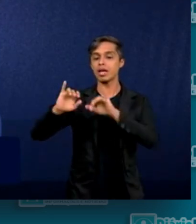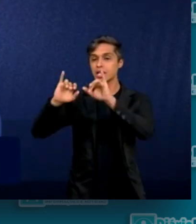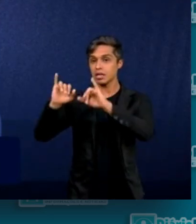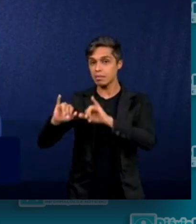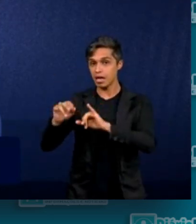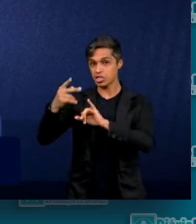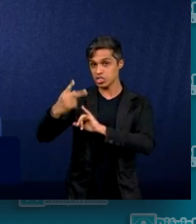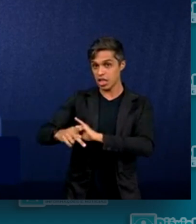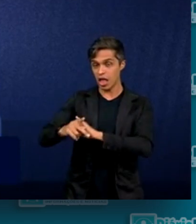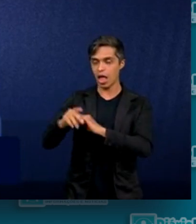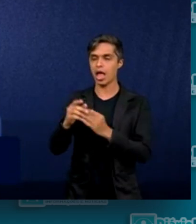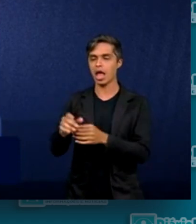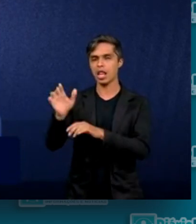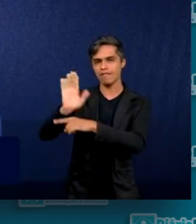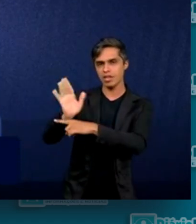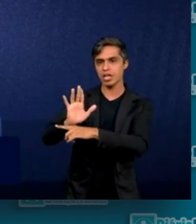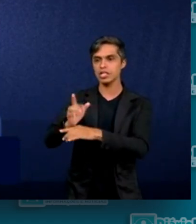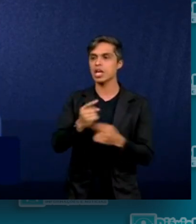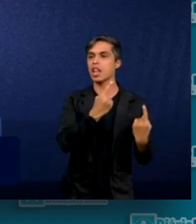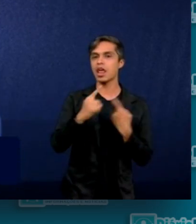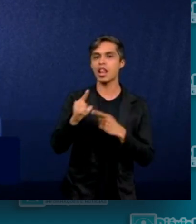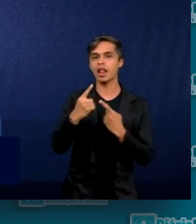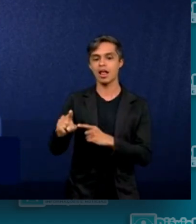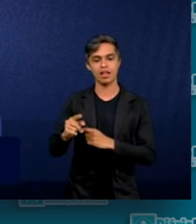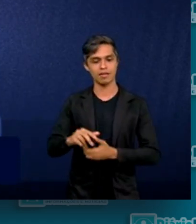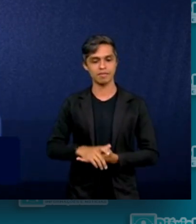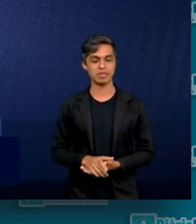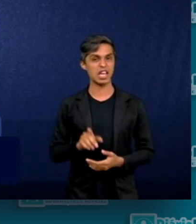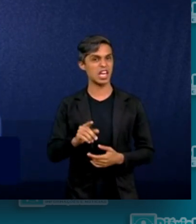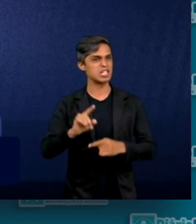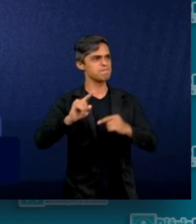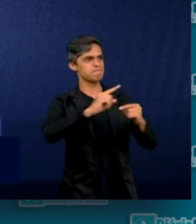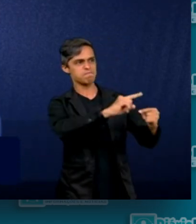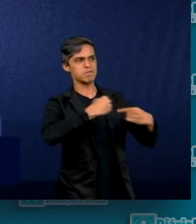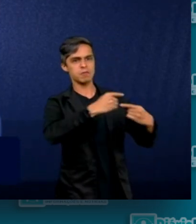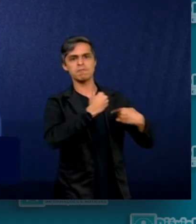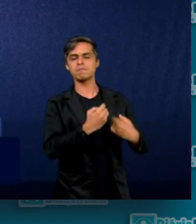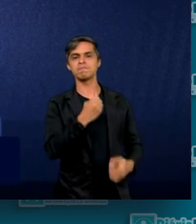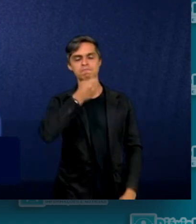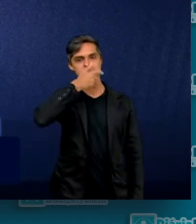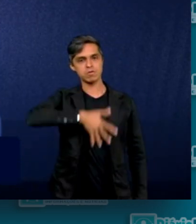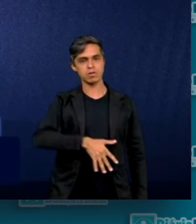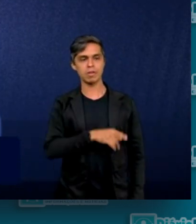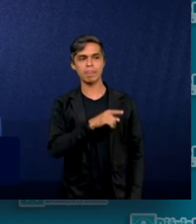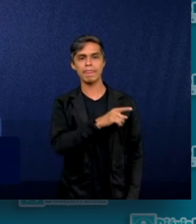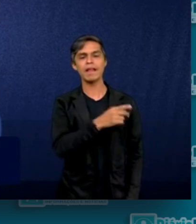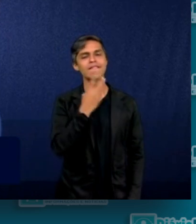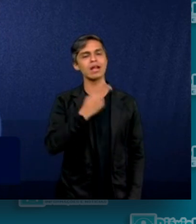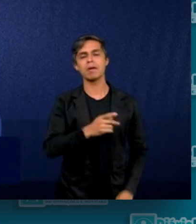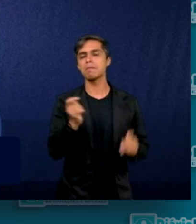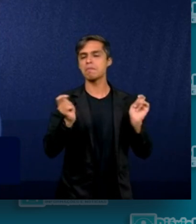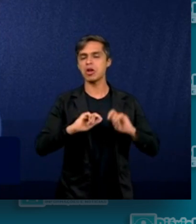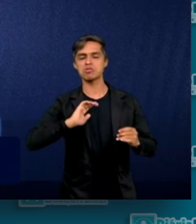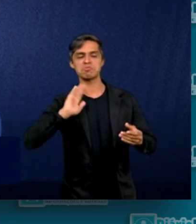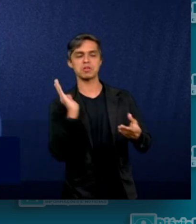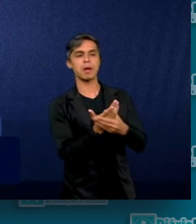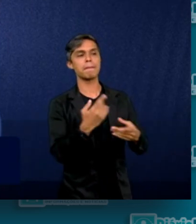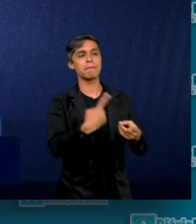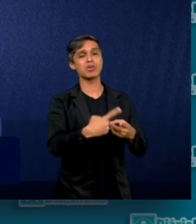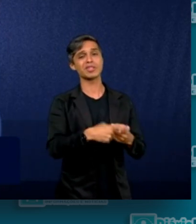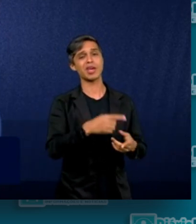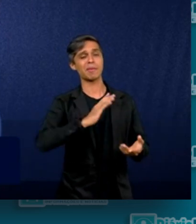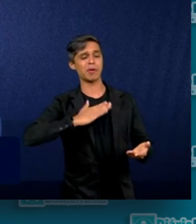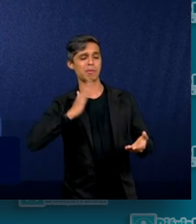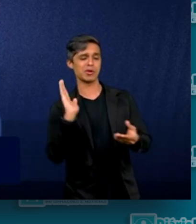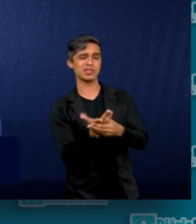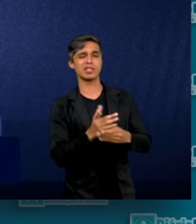para fazer agressões contra ela. Me atacou agressivamente. E ele falou que eu poderia processar ele, que o processo